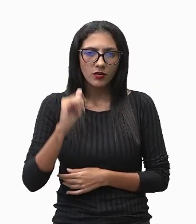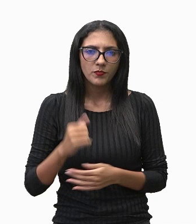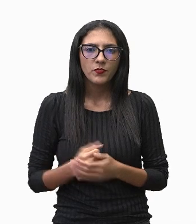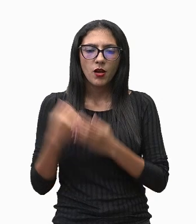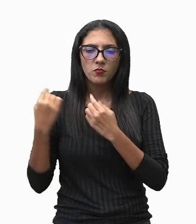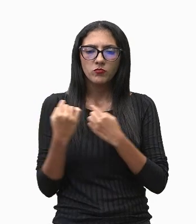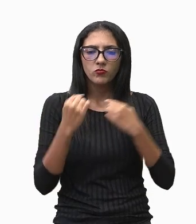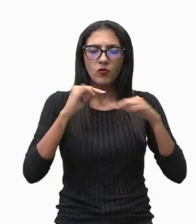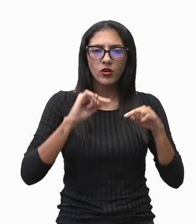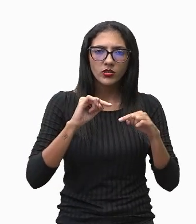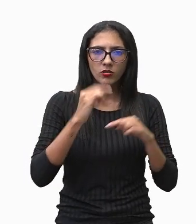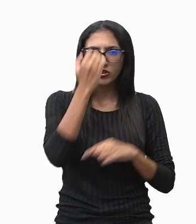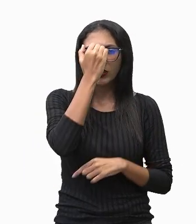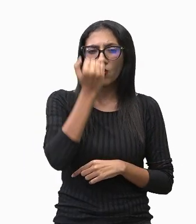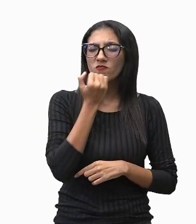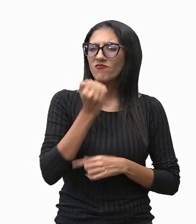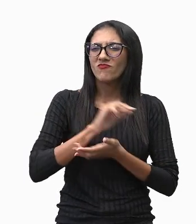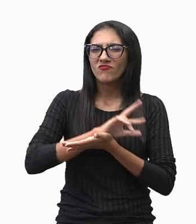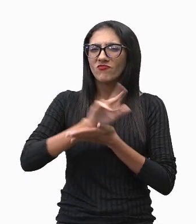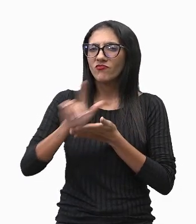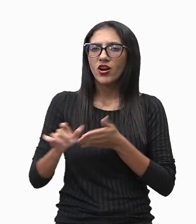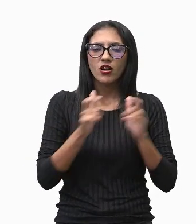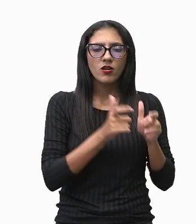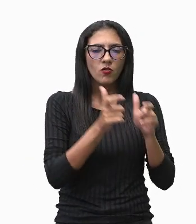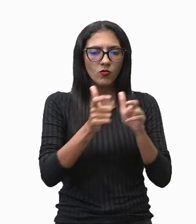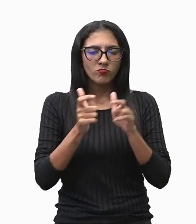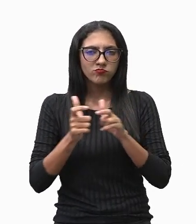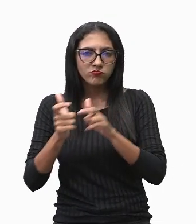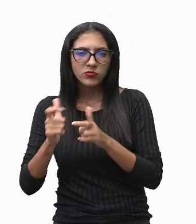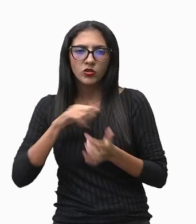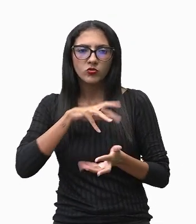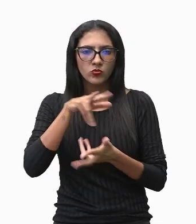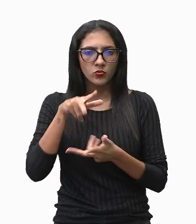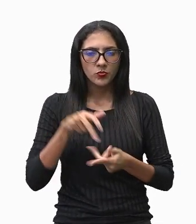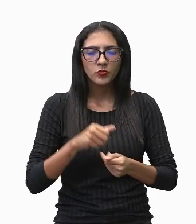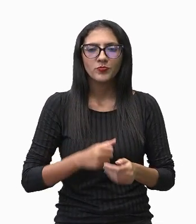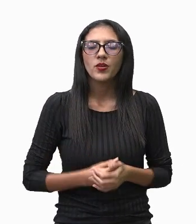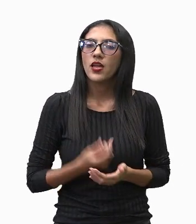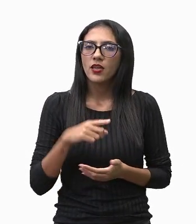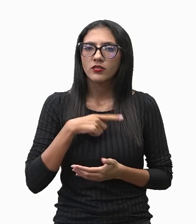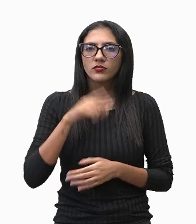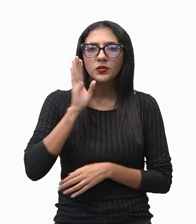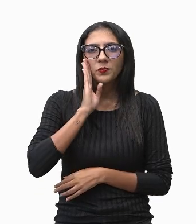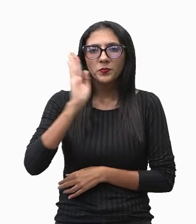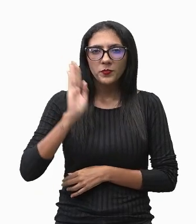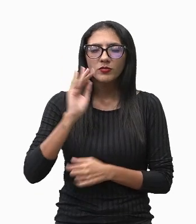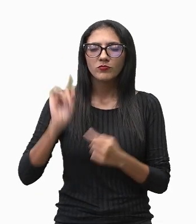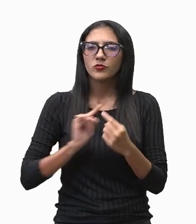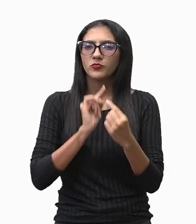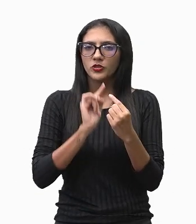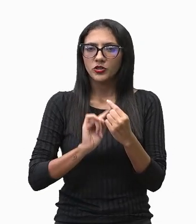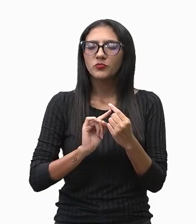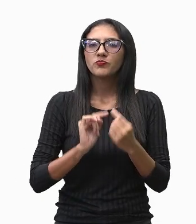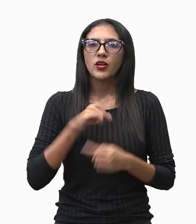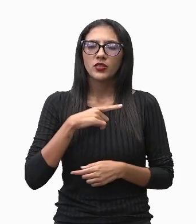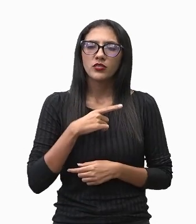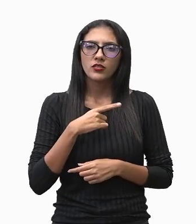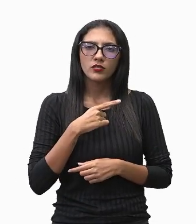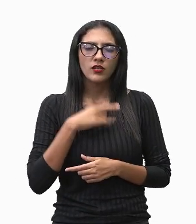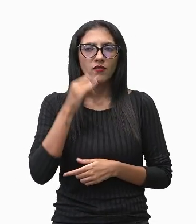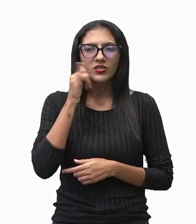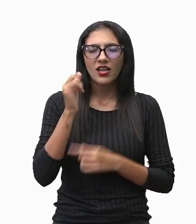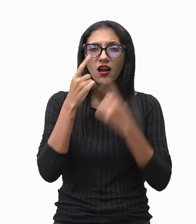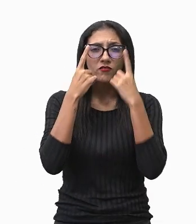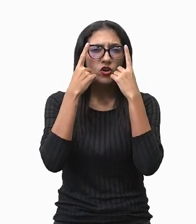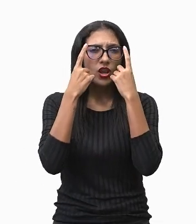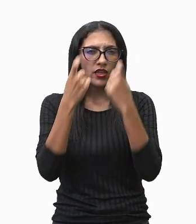várias partes do planeta. Então, o principal objetivo estava aí, né, em combater atos